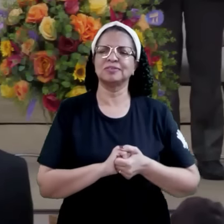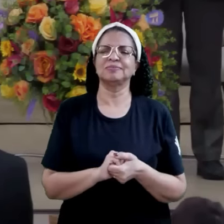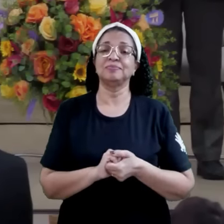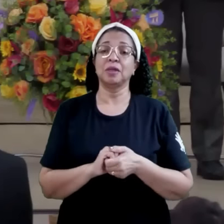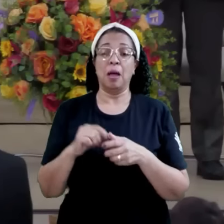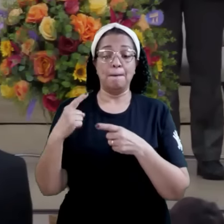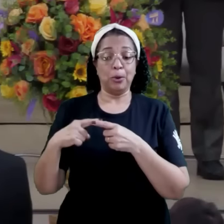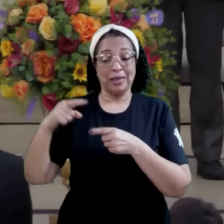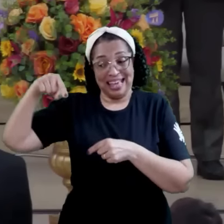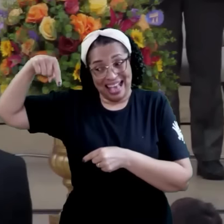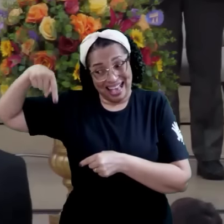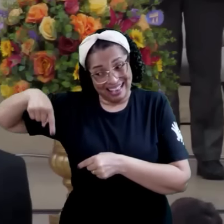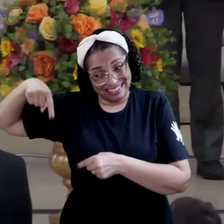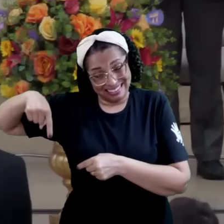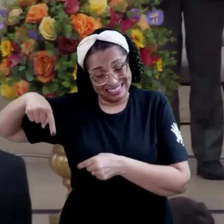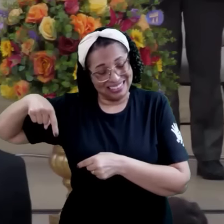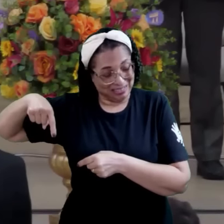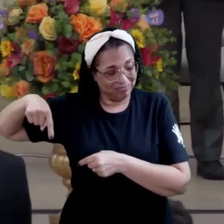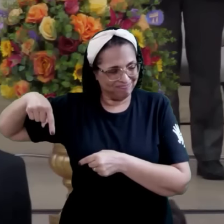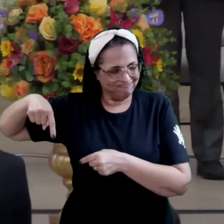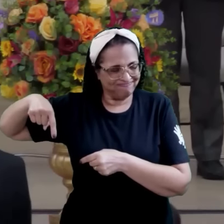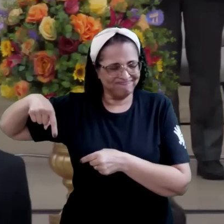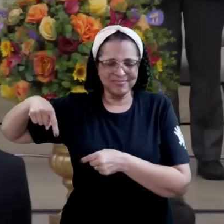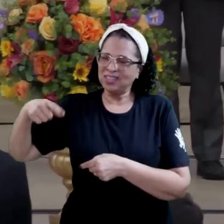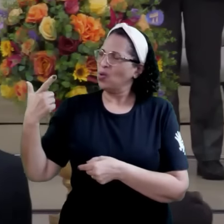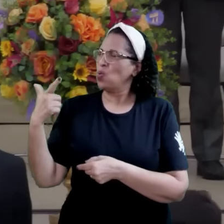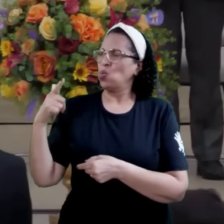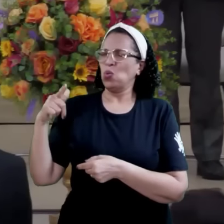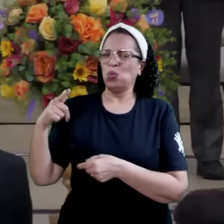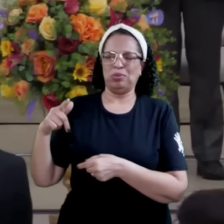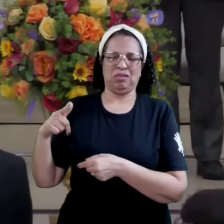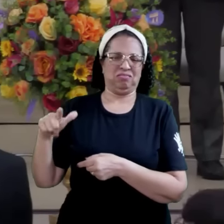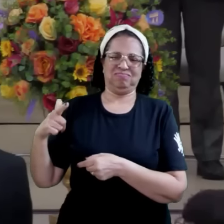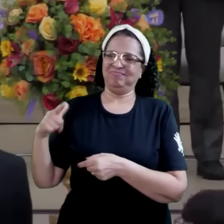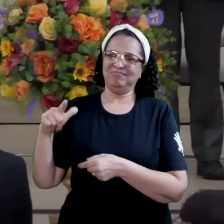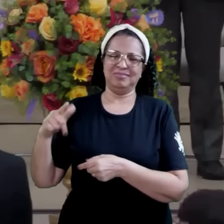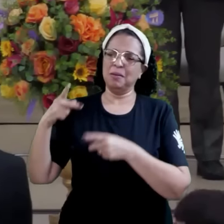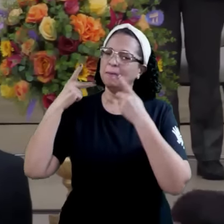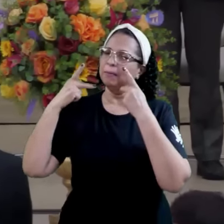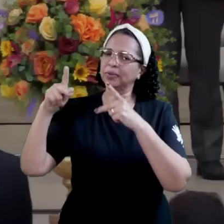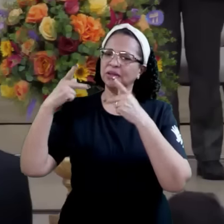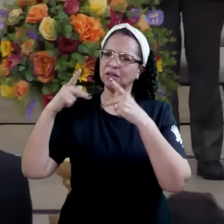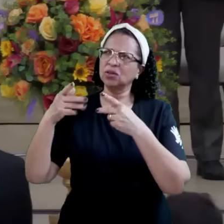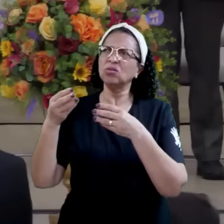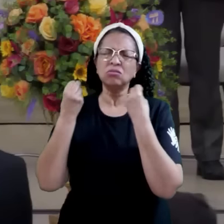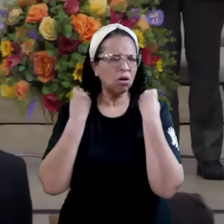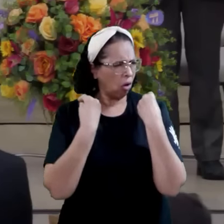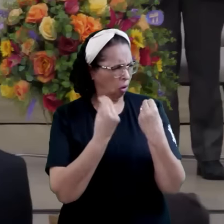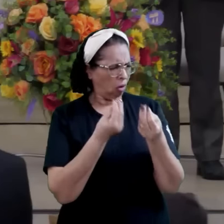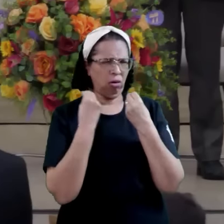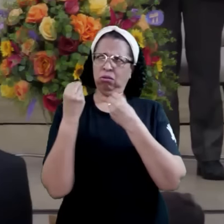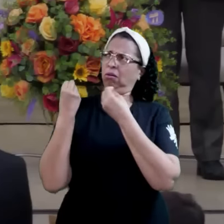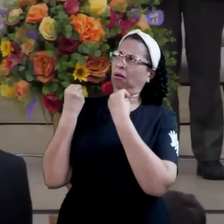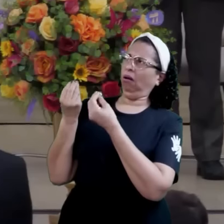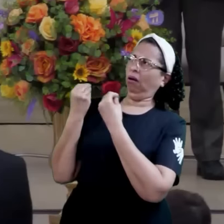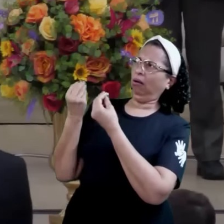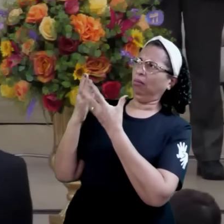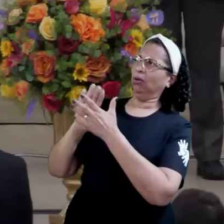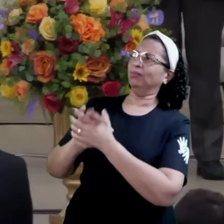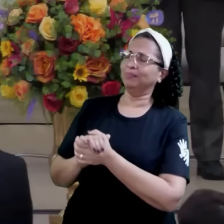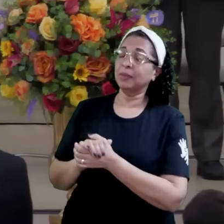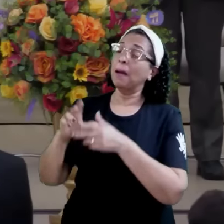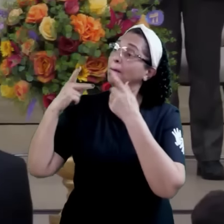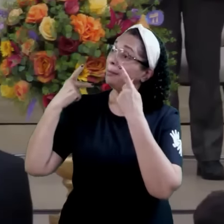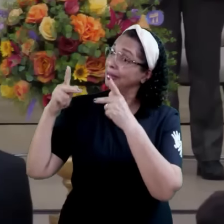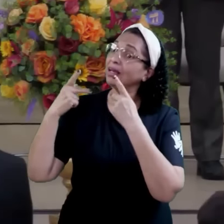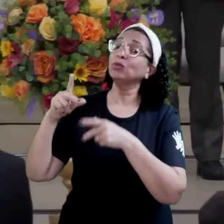cidade não tem pregador Aí eu disse irmão mas uma cidade desse tamanho você dizer que não tem pregador não é um exagero ele falou não pregador até tem mas